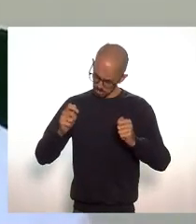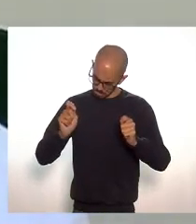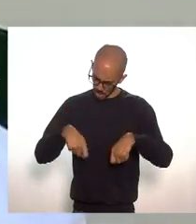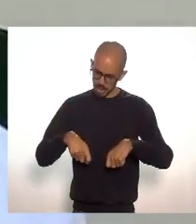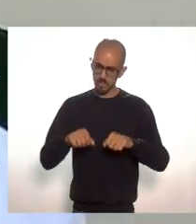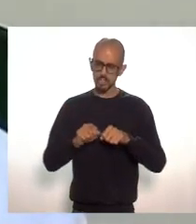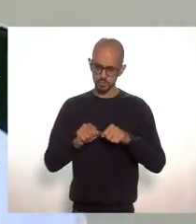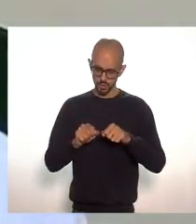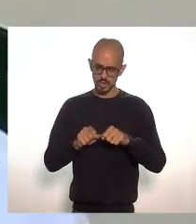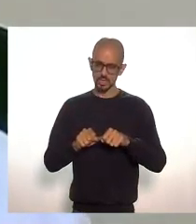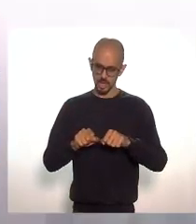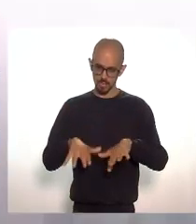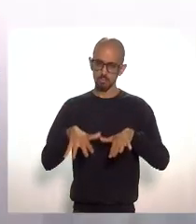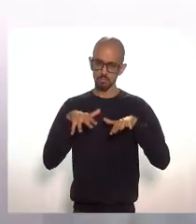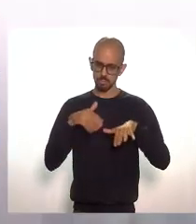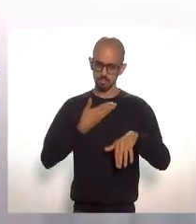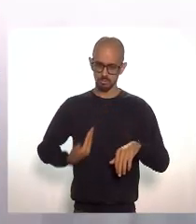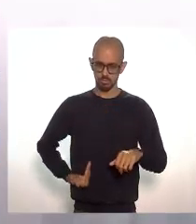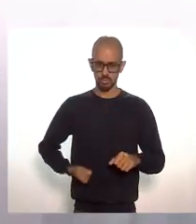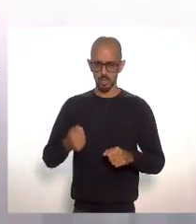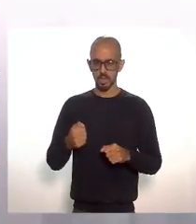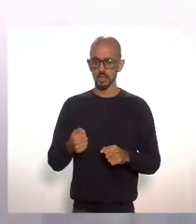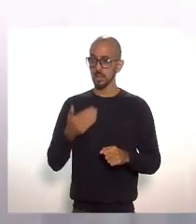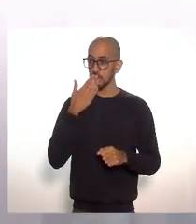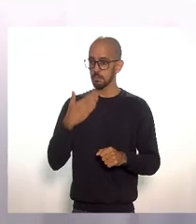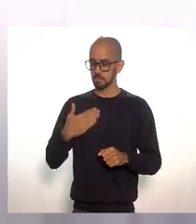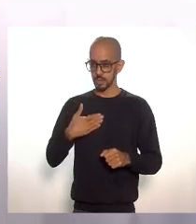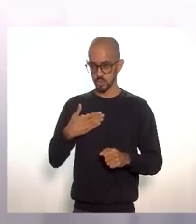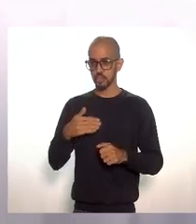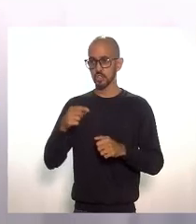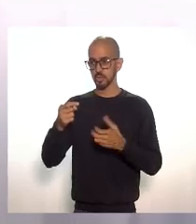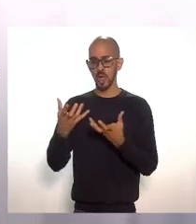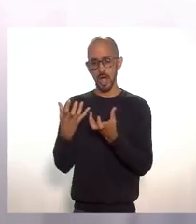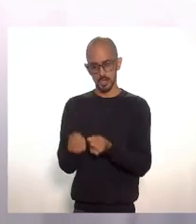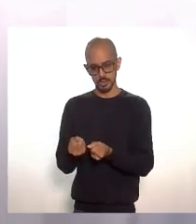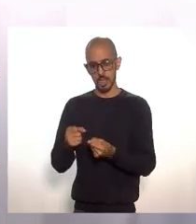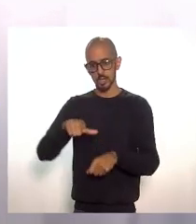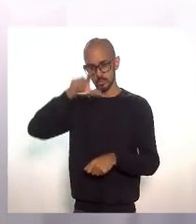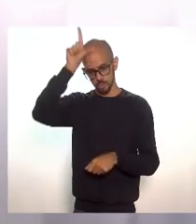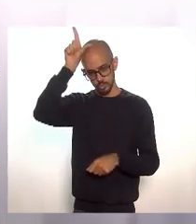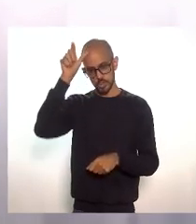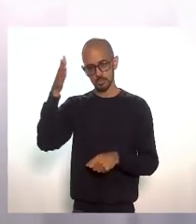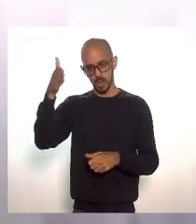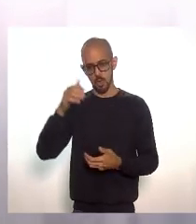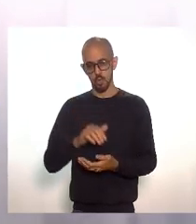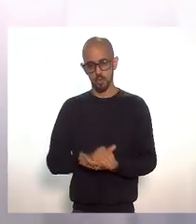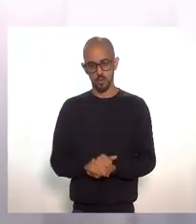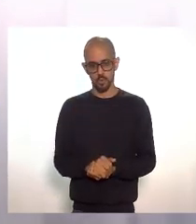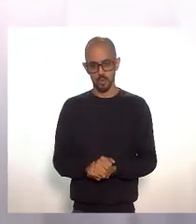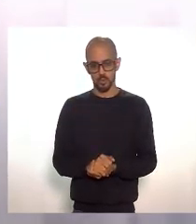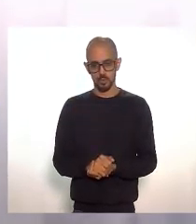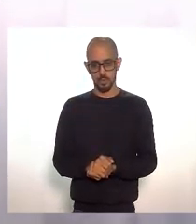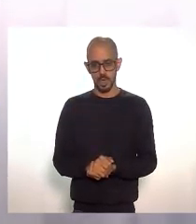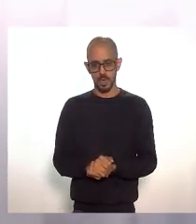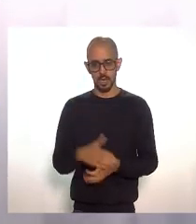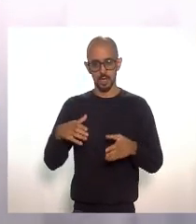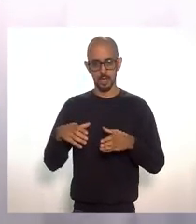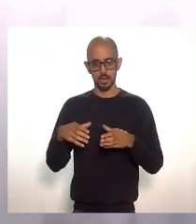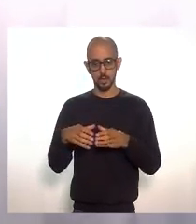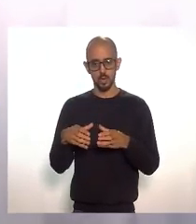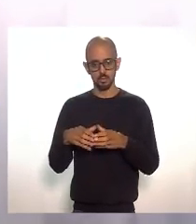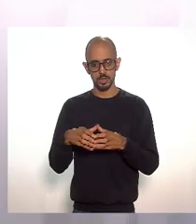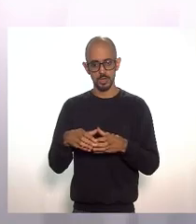pública sem nenhum problema. Solicitação de Vossa Excelência acatada, deputado Luiz Paulo. Para emitir parecer pela Minas e